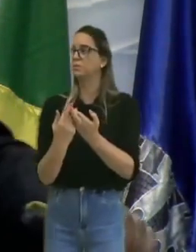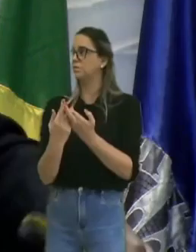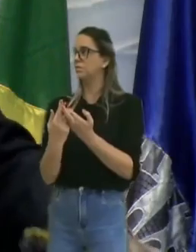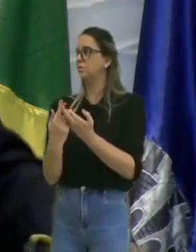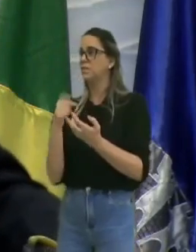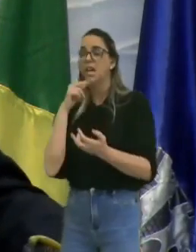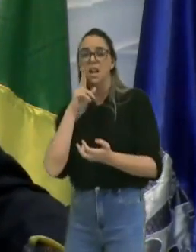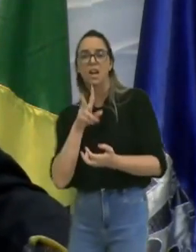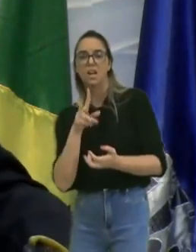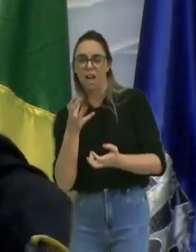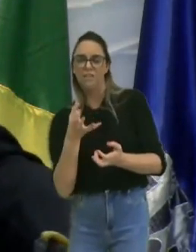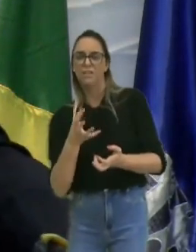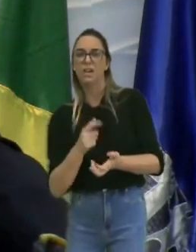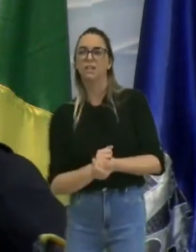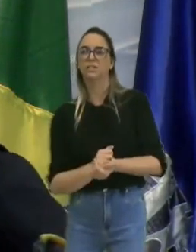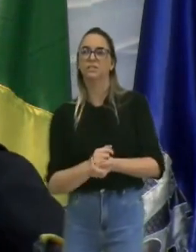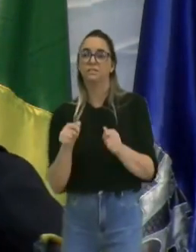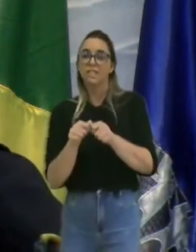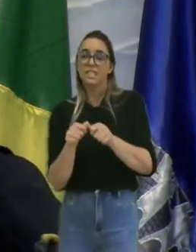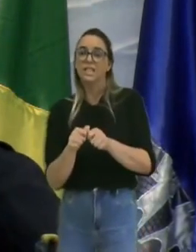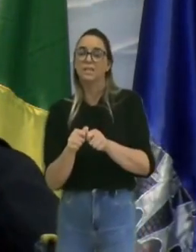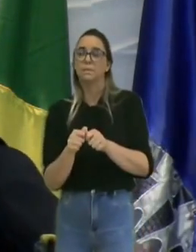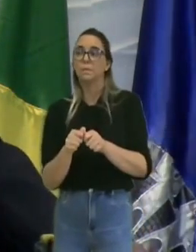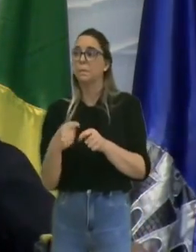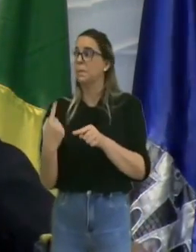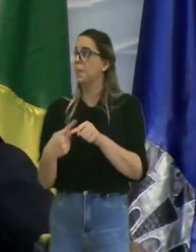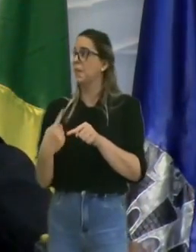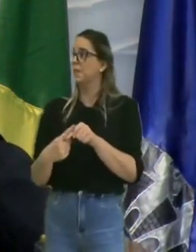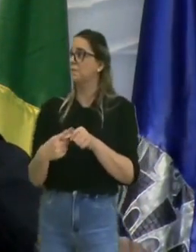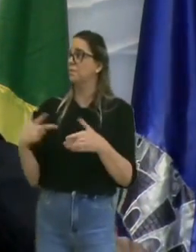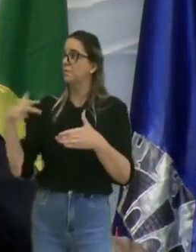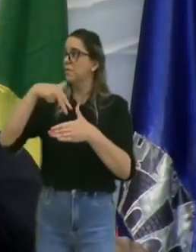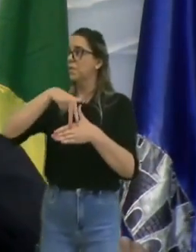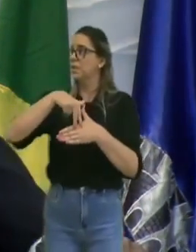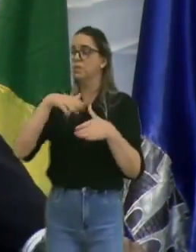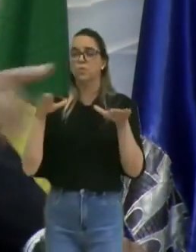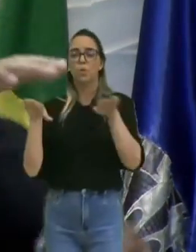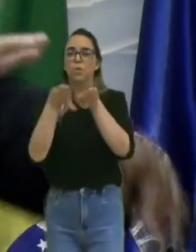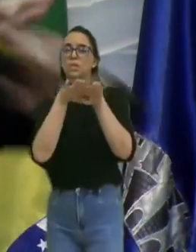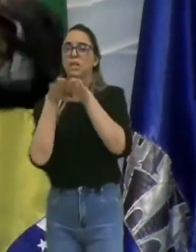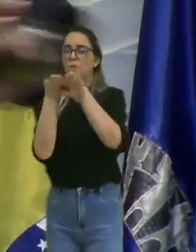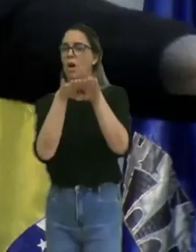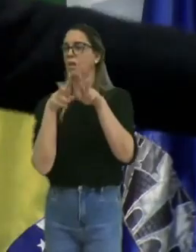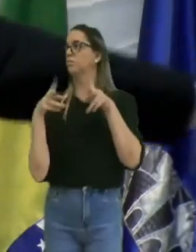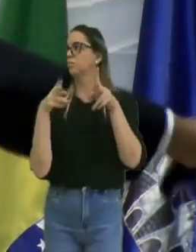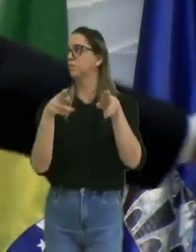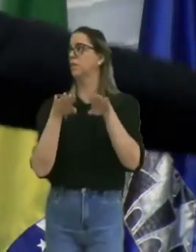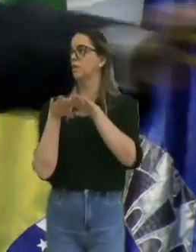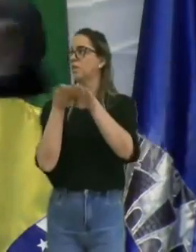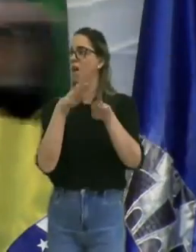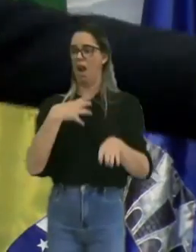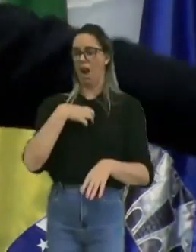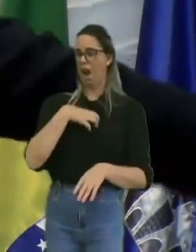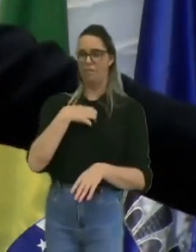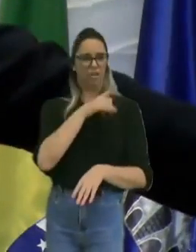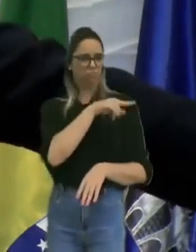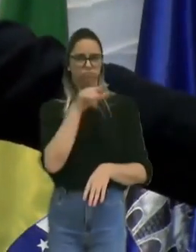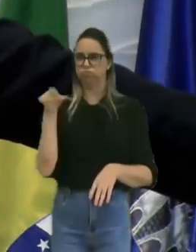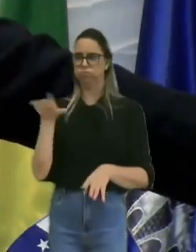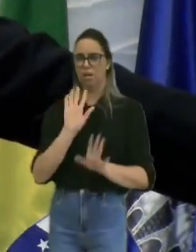quero ver que você faça isso. Porque ninguém é melhor que ninguém aqui, nós somos todos iguais. Eu não tenho aqui inveja de ninguém e nem tenho maldade com